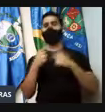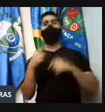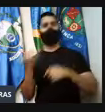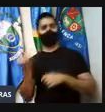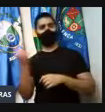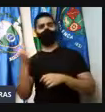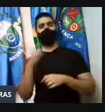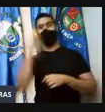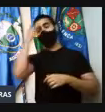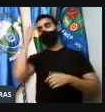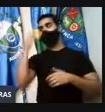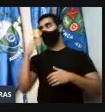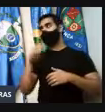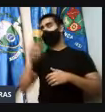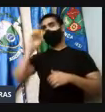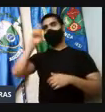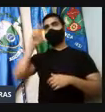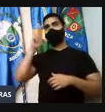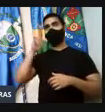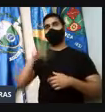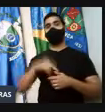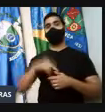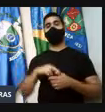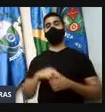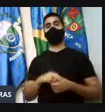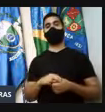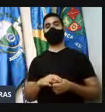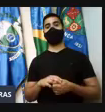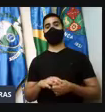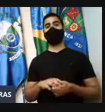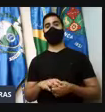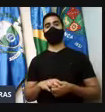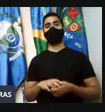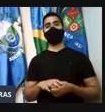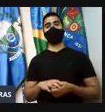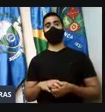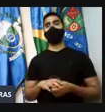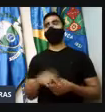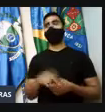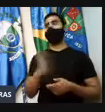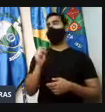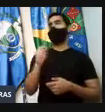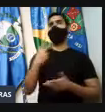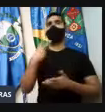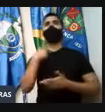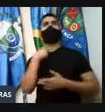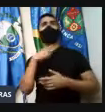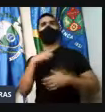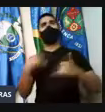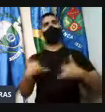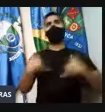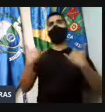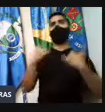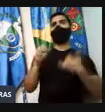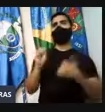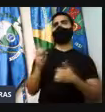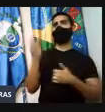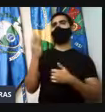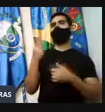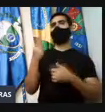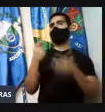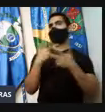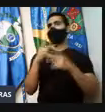quem conduz, deixar claro, quem conduz o processo de reprimir as festas e tal, ou seja, onde tem